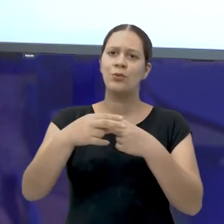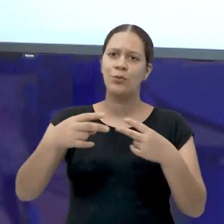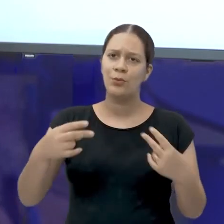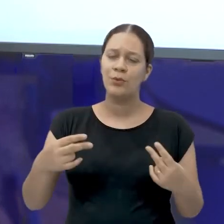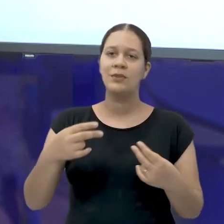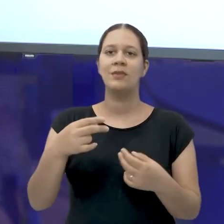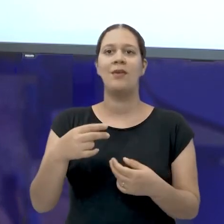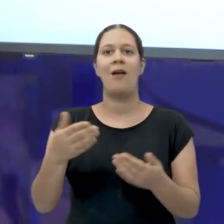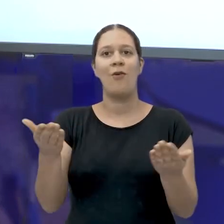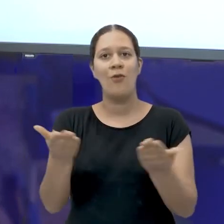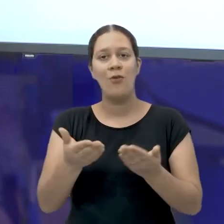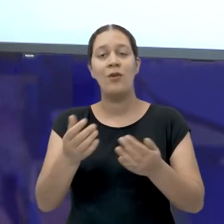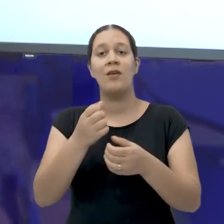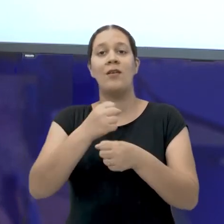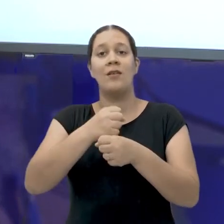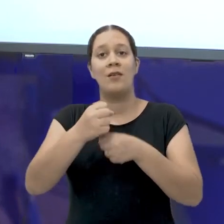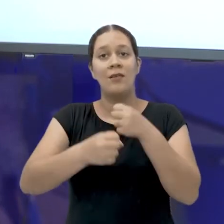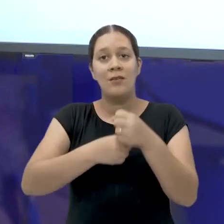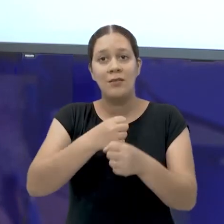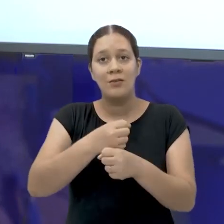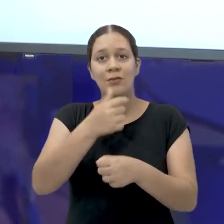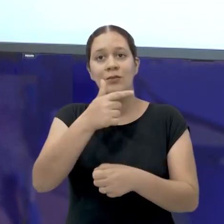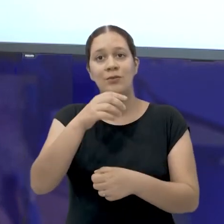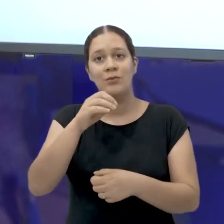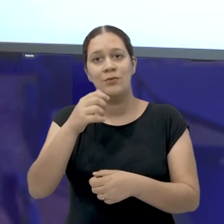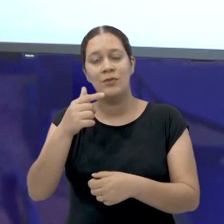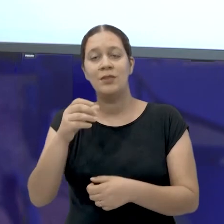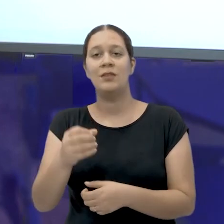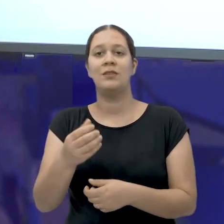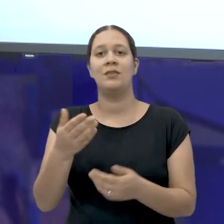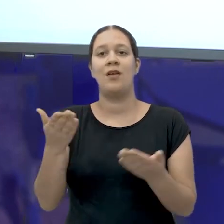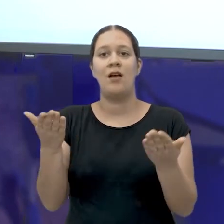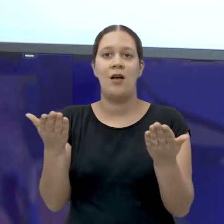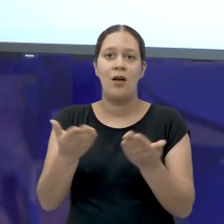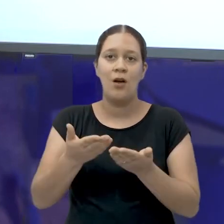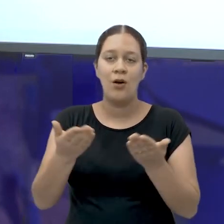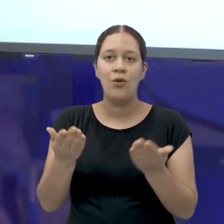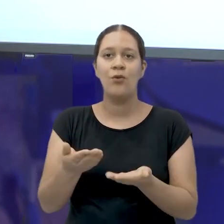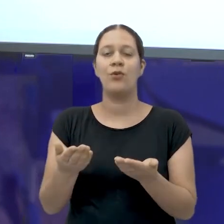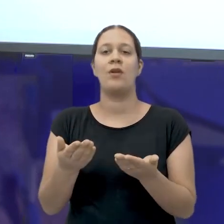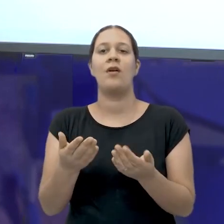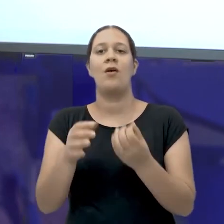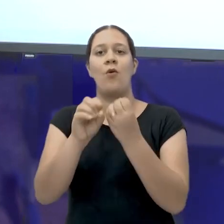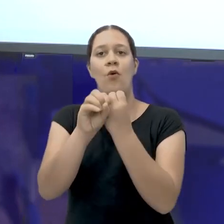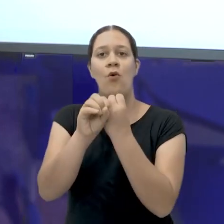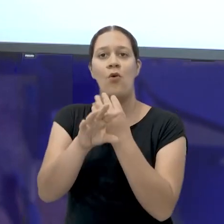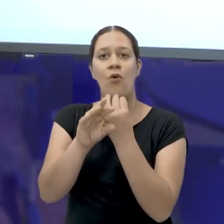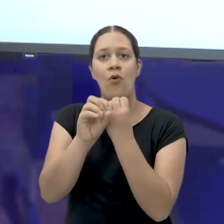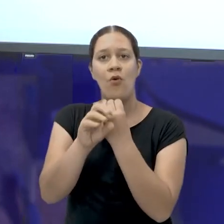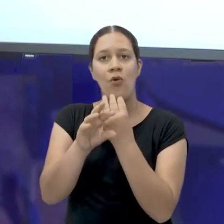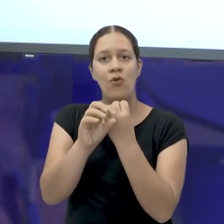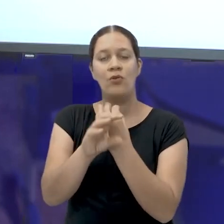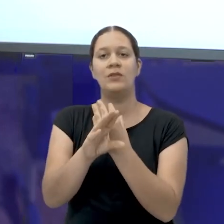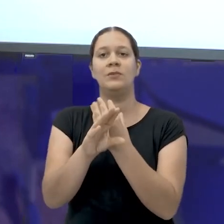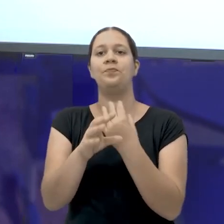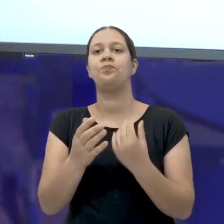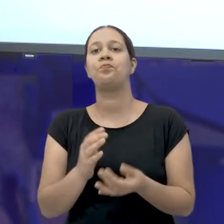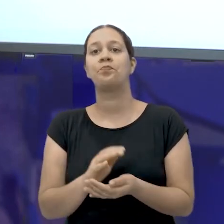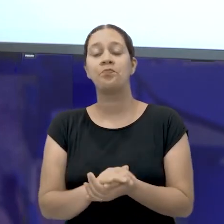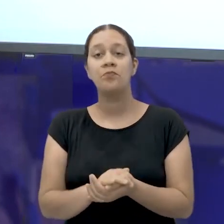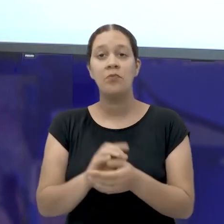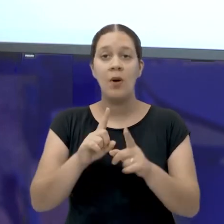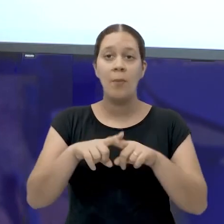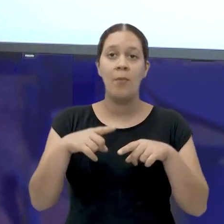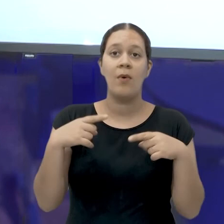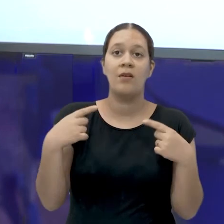é verdade. E ultimamente neste novo formato, nessa perspectiva, nesse jeito de aula remota.